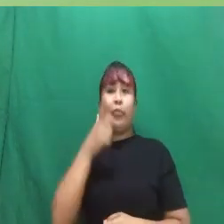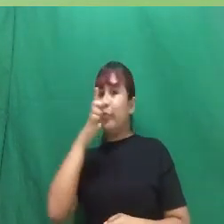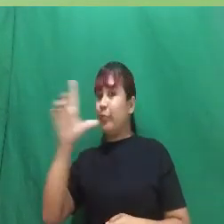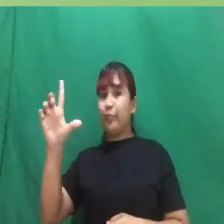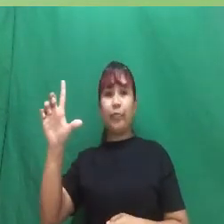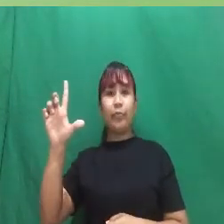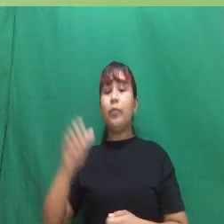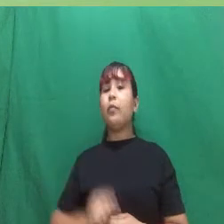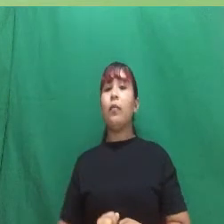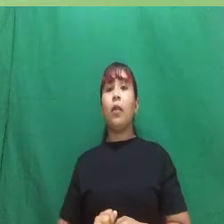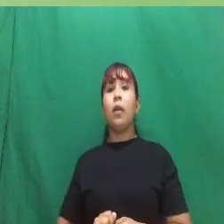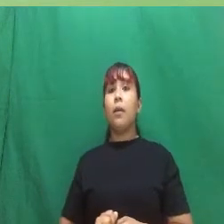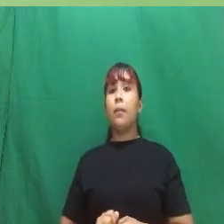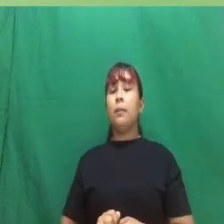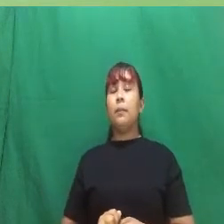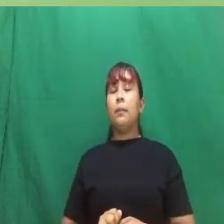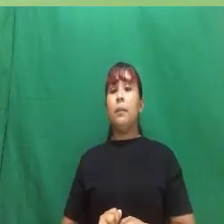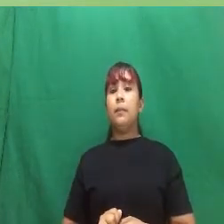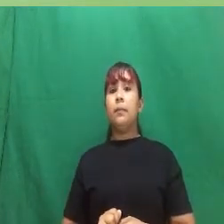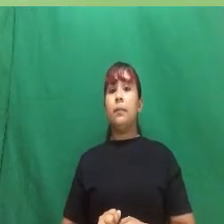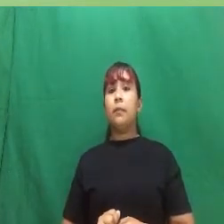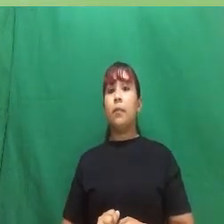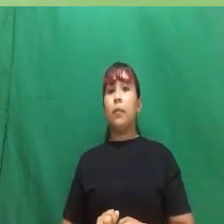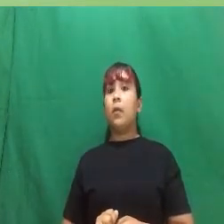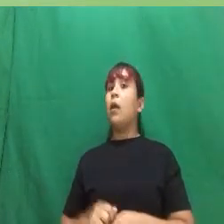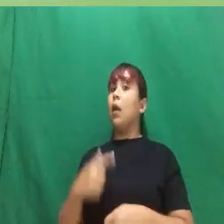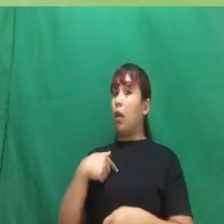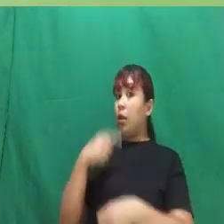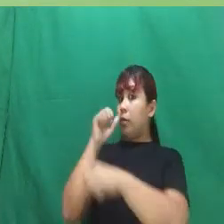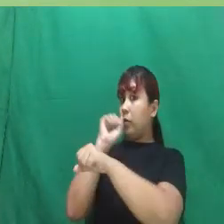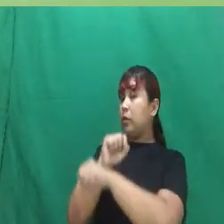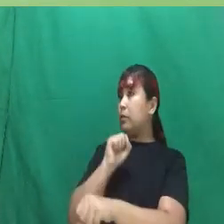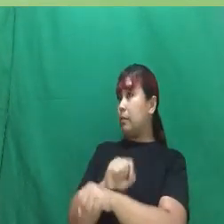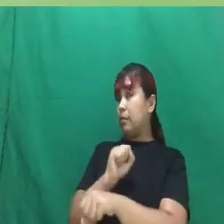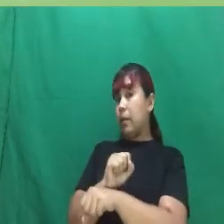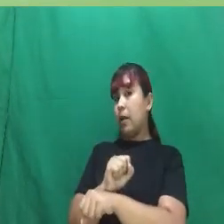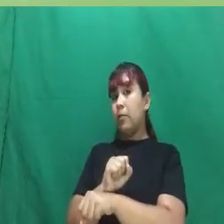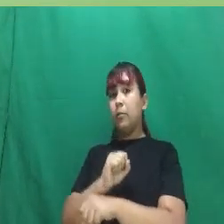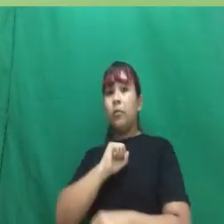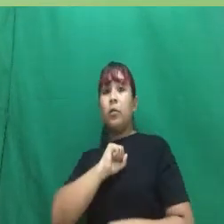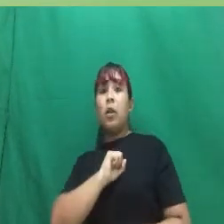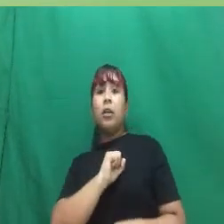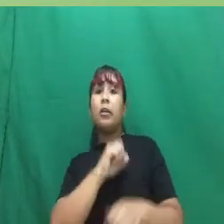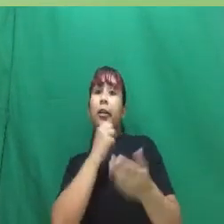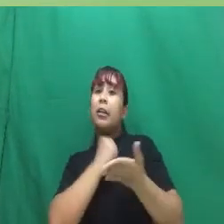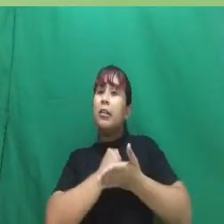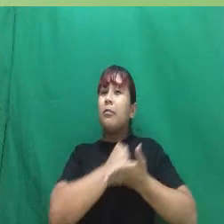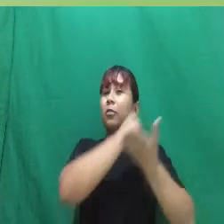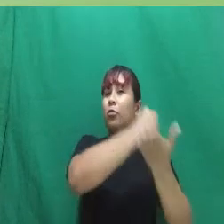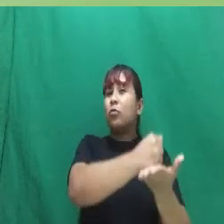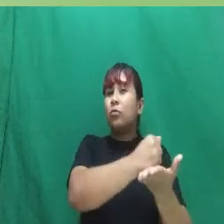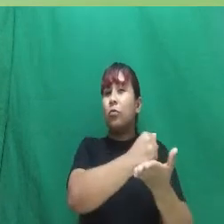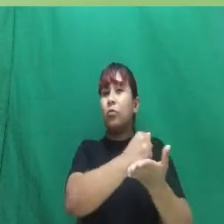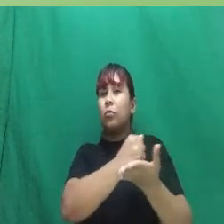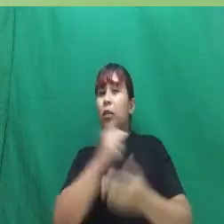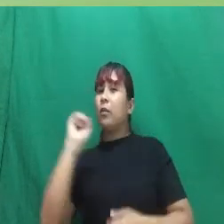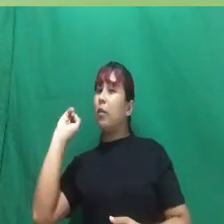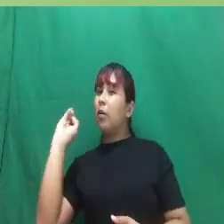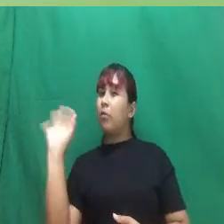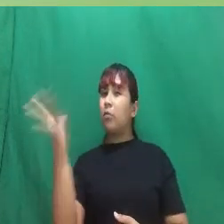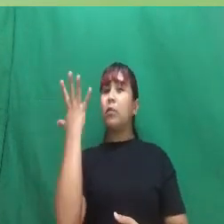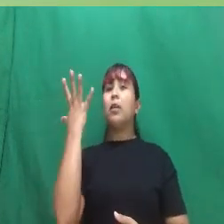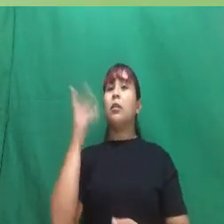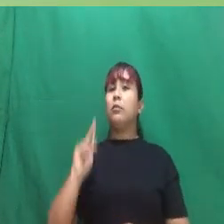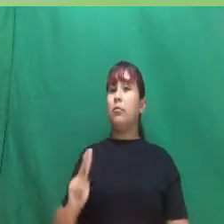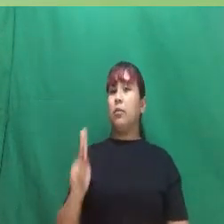negra, que não tem recursos, não tem, muitas vezes, dependendo dos locais, falta remédio,